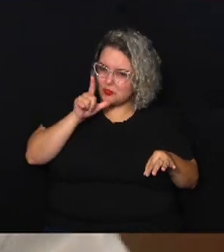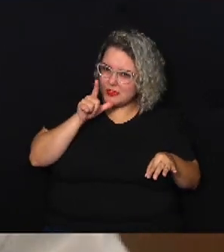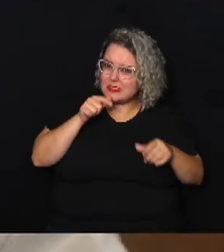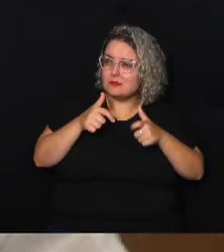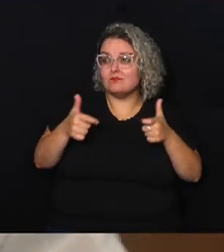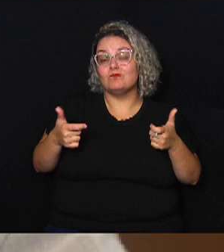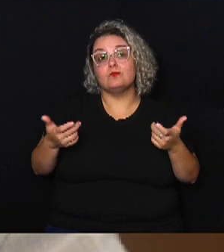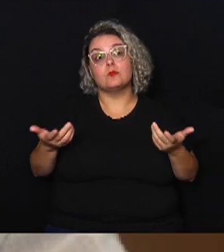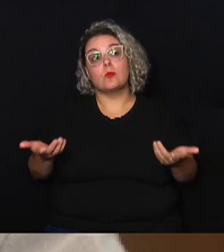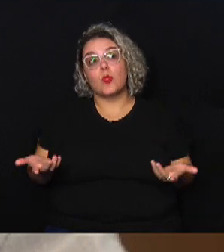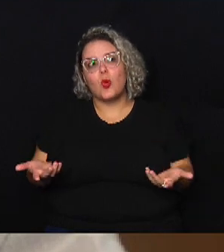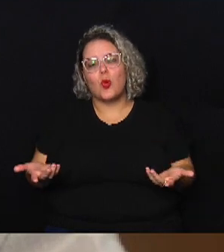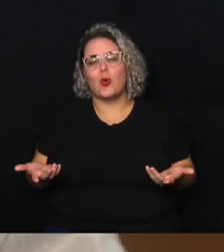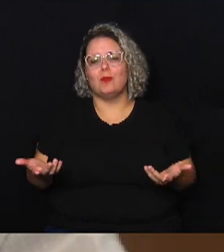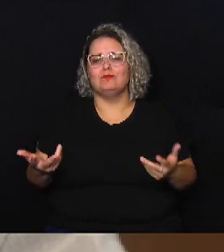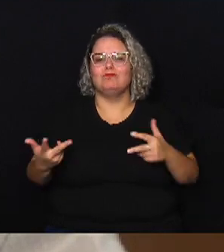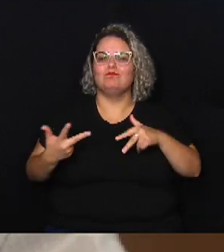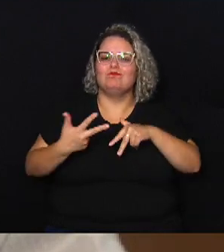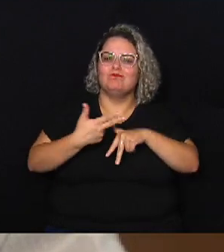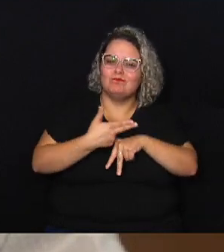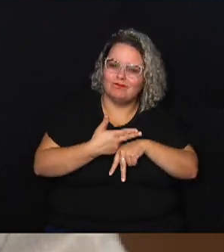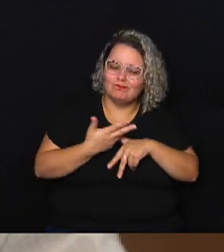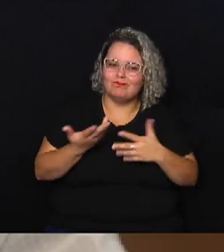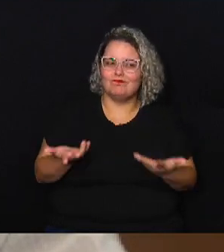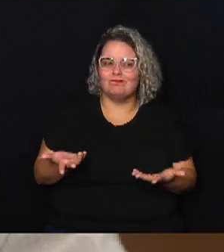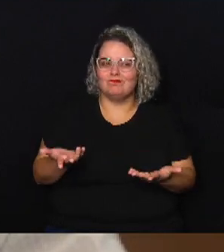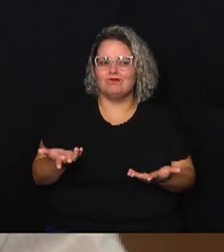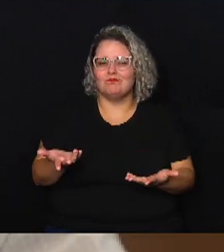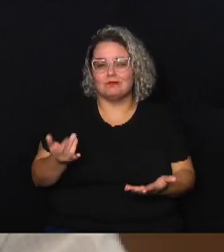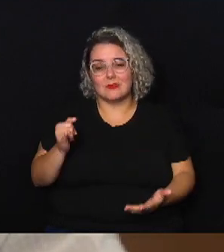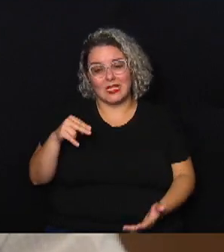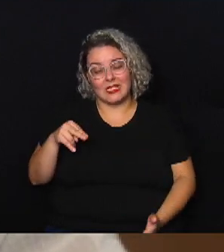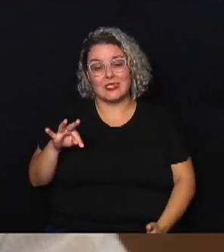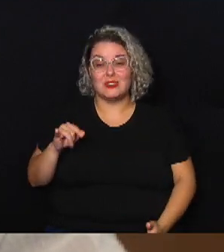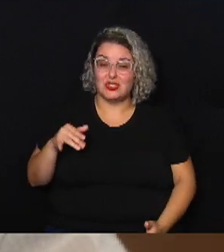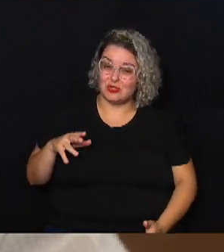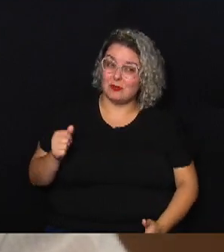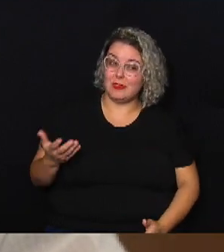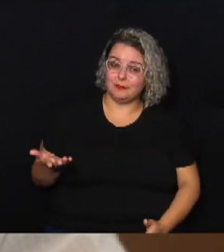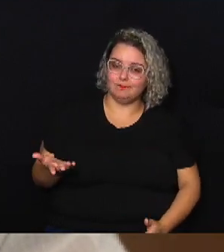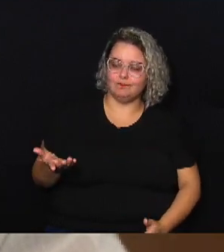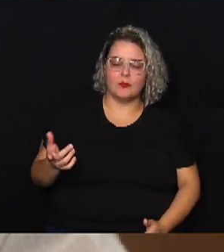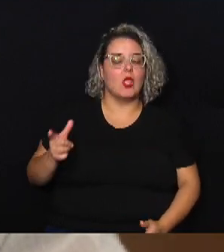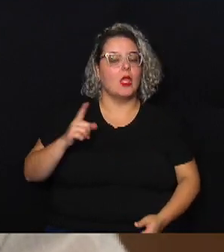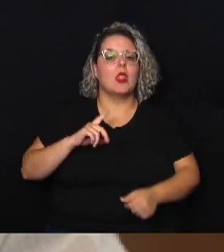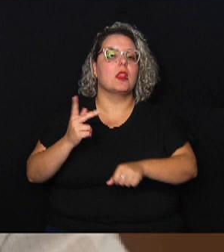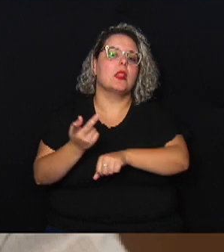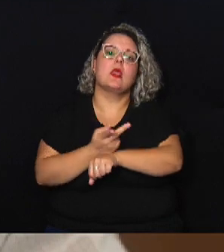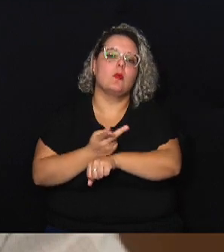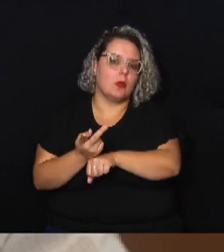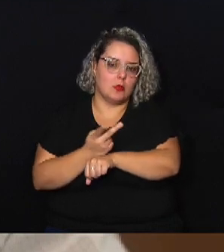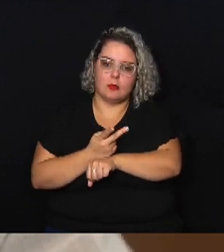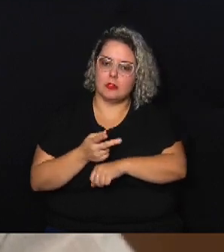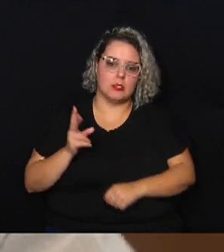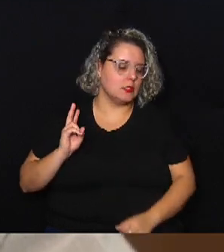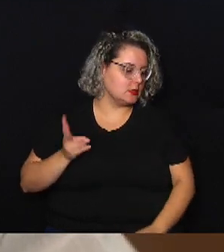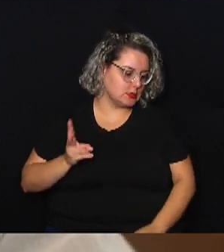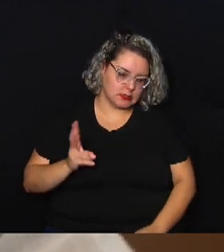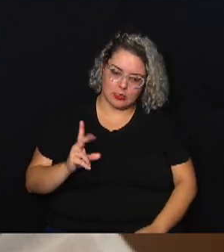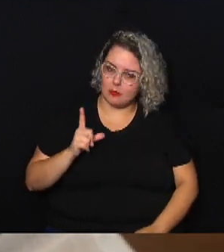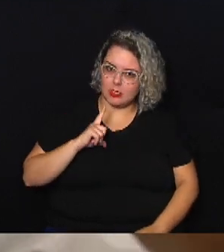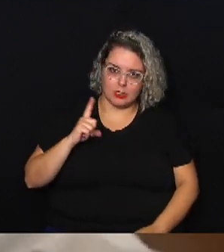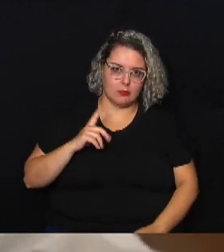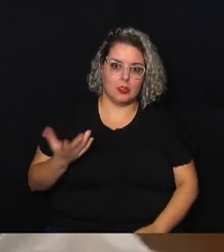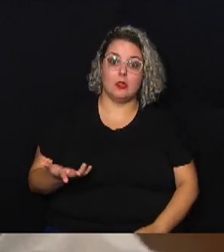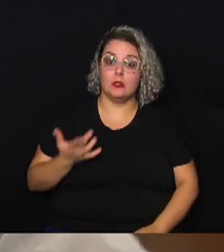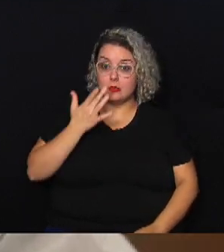A cirurgia íntima, ela tem uma procura e sempre teve, e cada